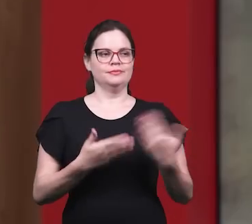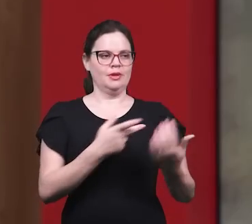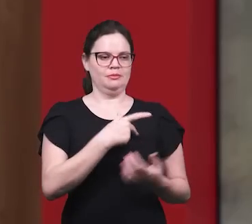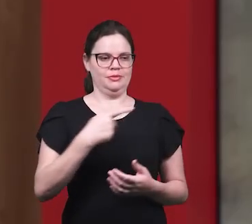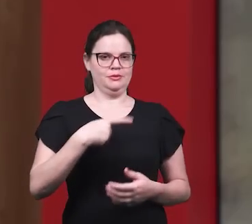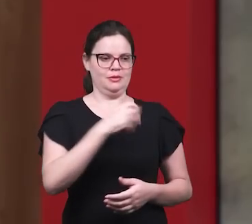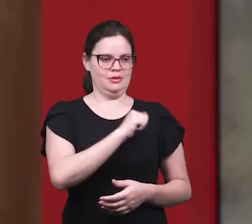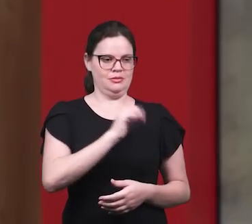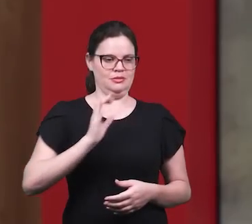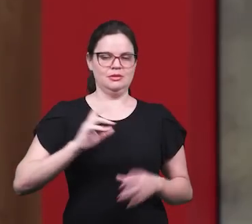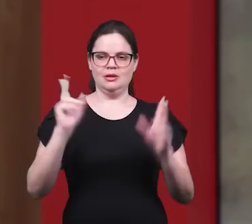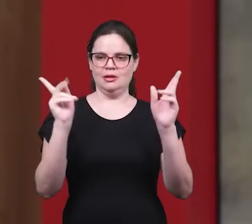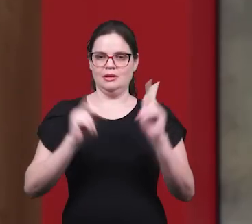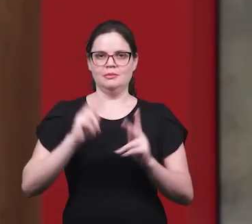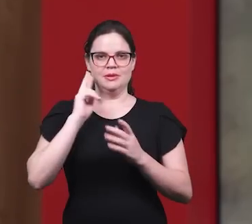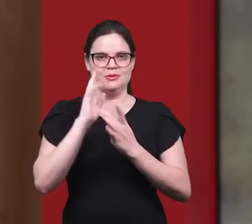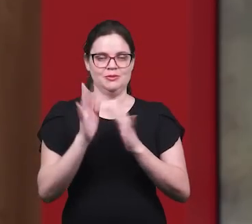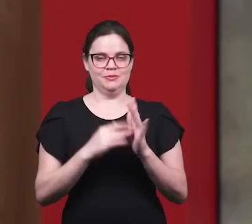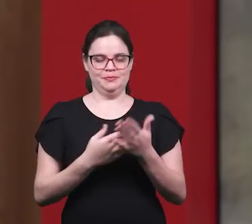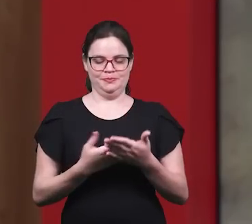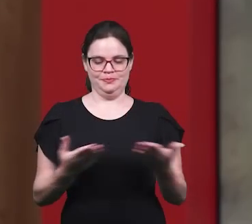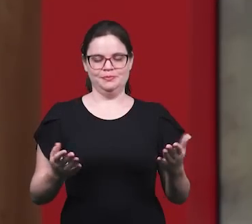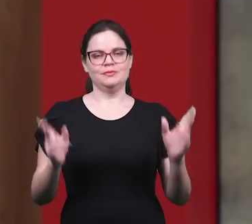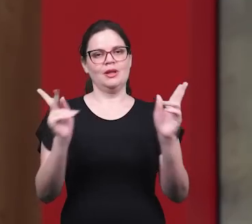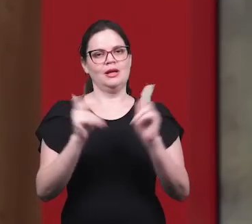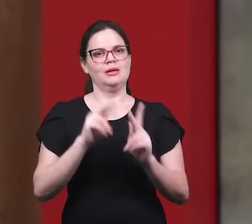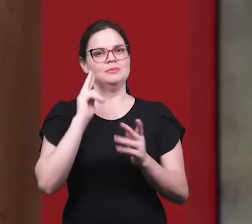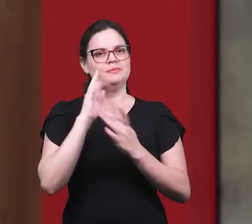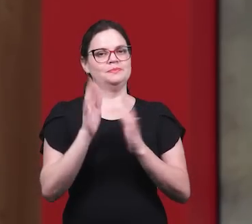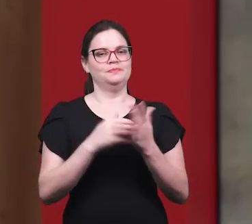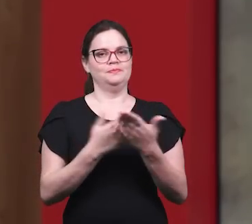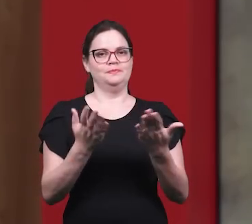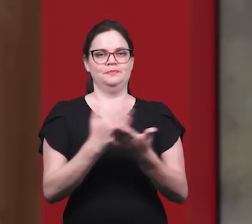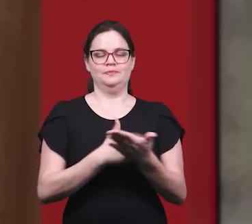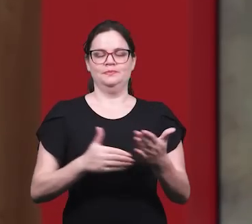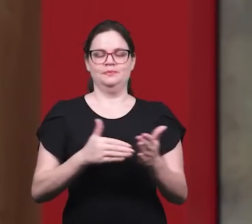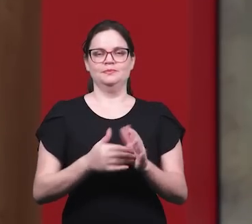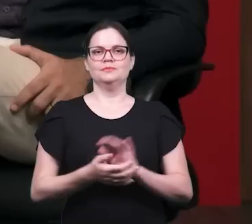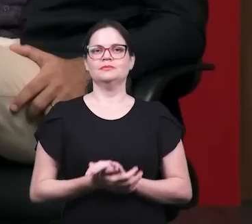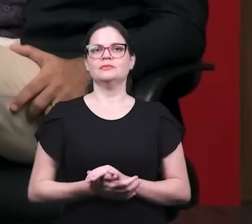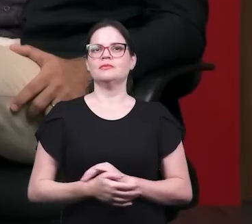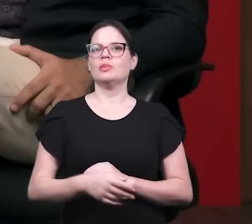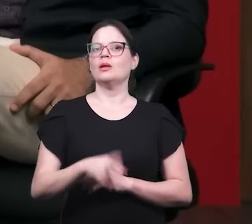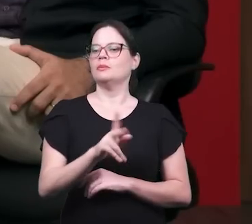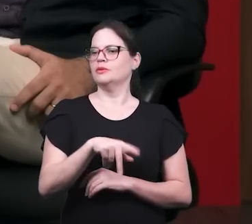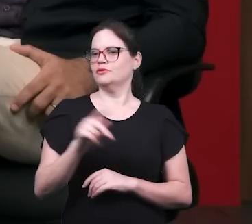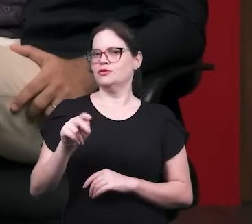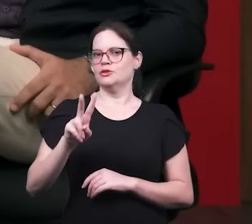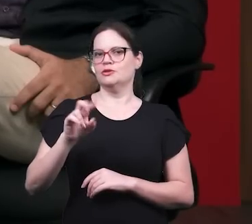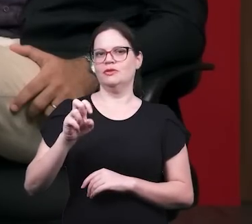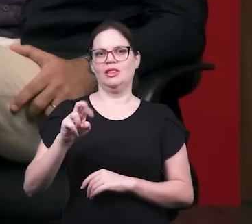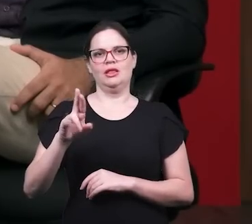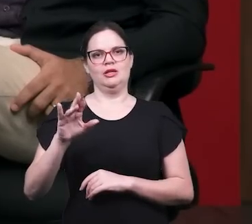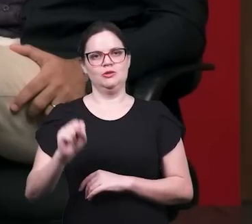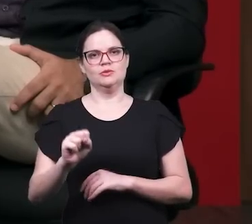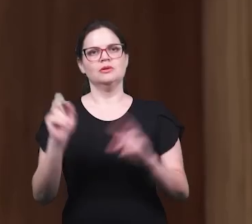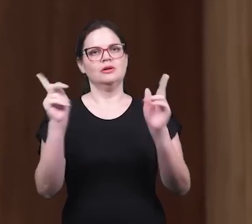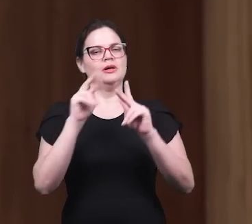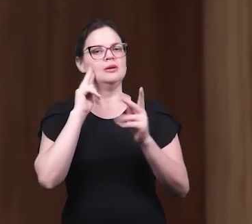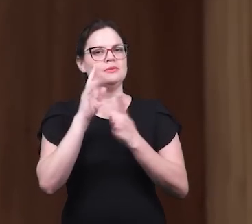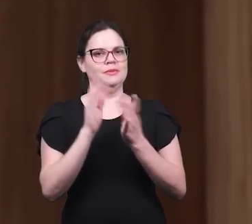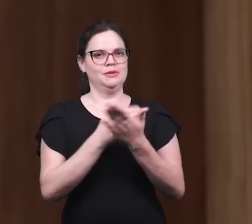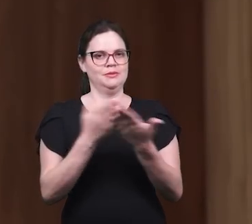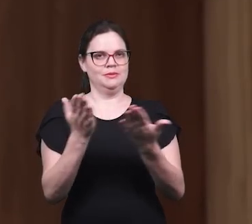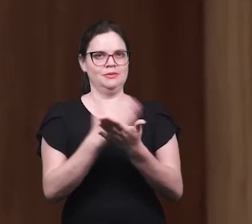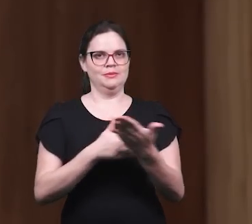Antônio Carlos, a paz do Senhor. Paz do Senhor, pastor Ian, paz do Senhor aos irmãos. Professor Vinícius, a paz do Senhor. Amém. Paz